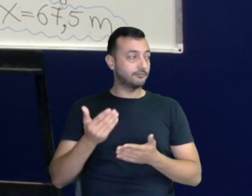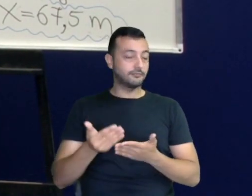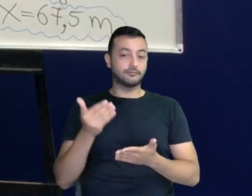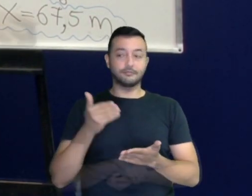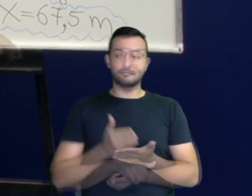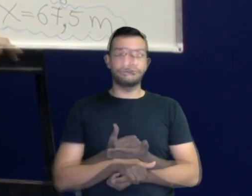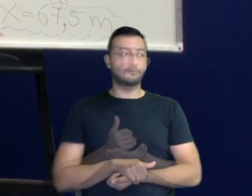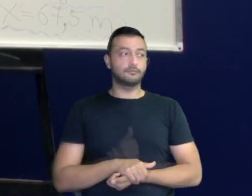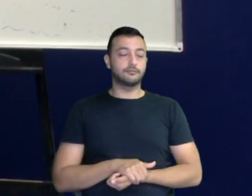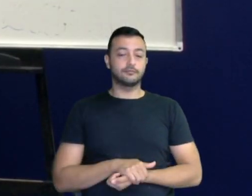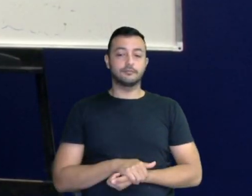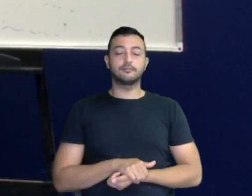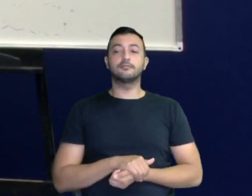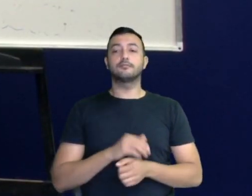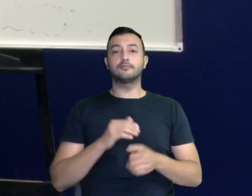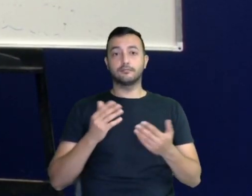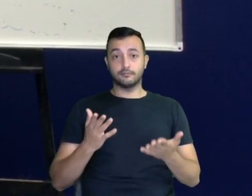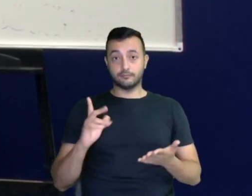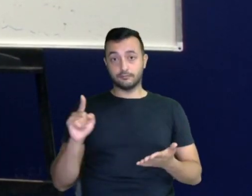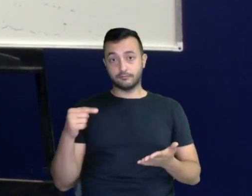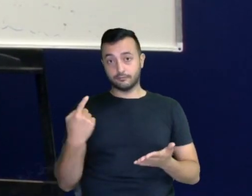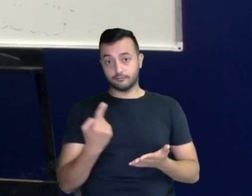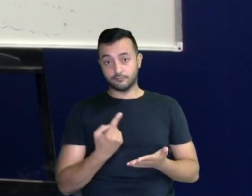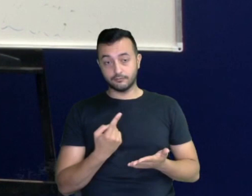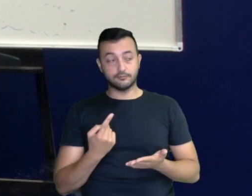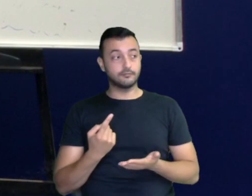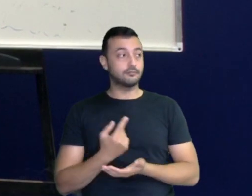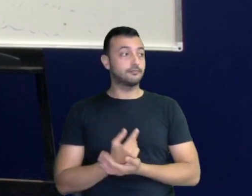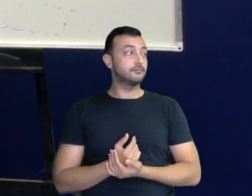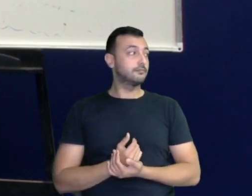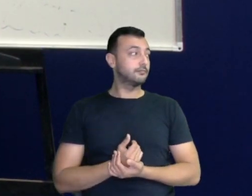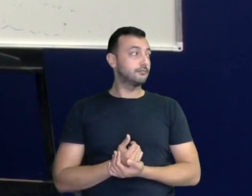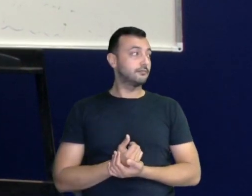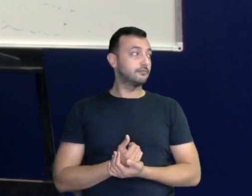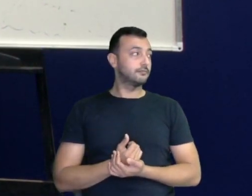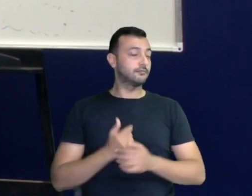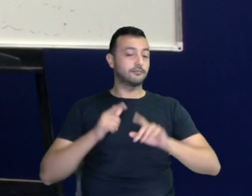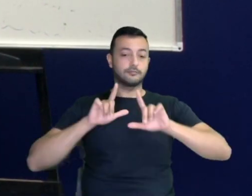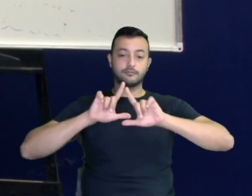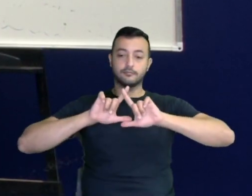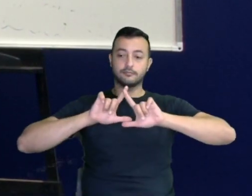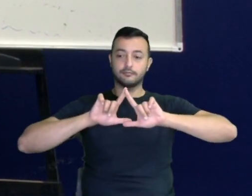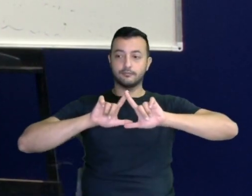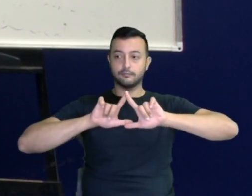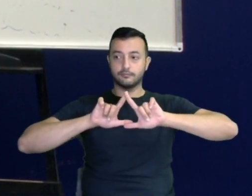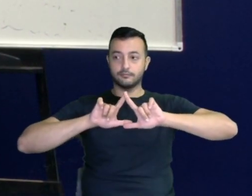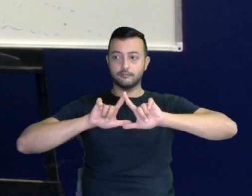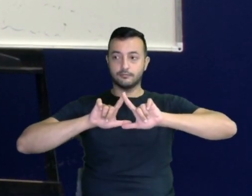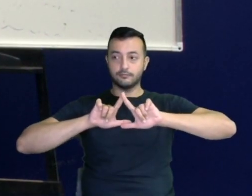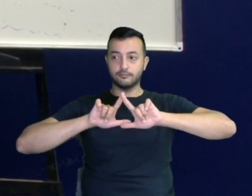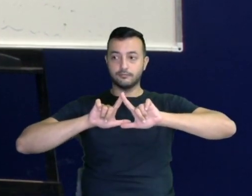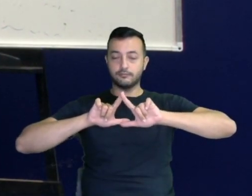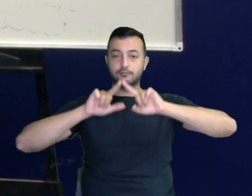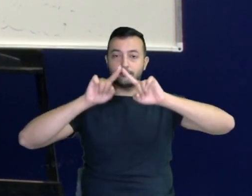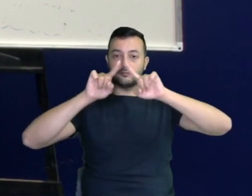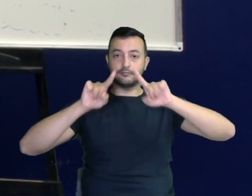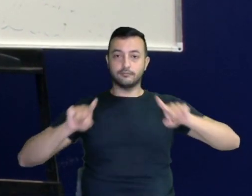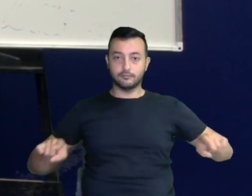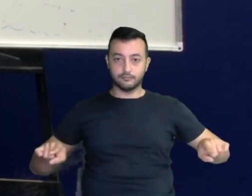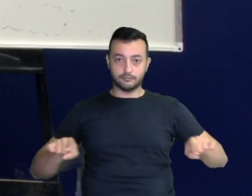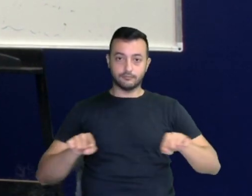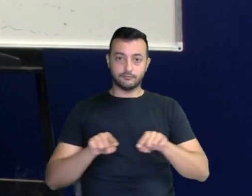anterior. Pronto, então nós temos o triângulo maior.